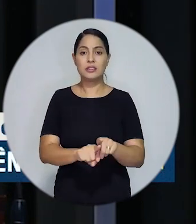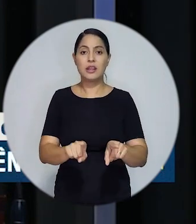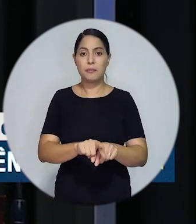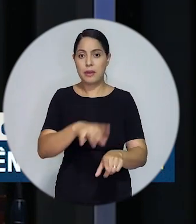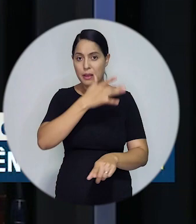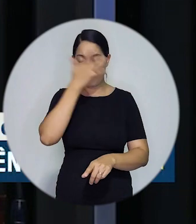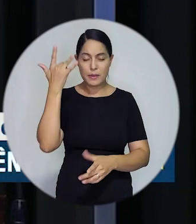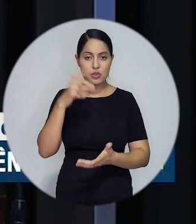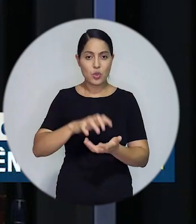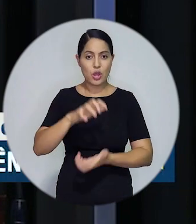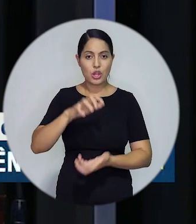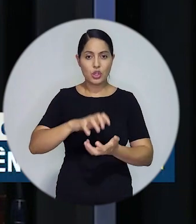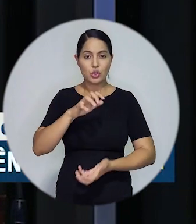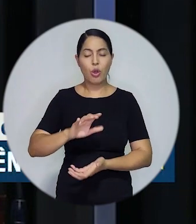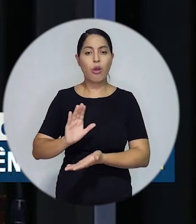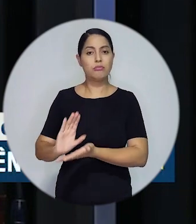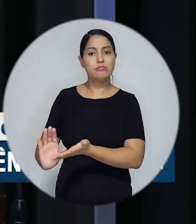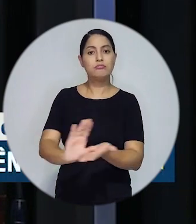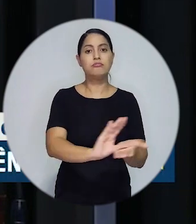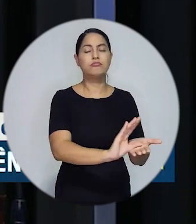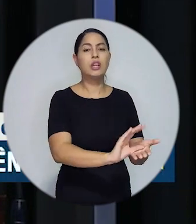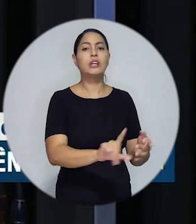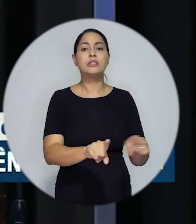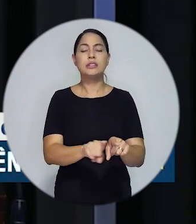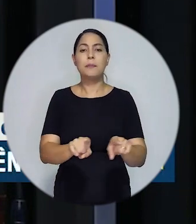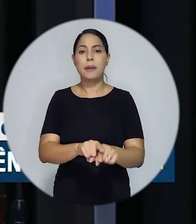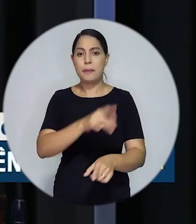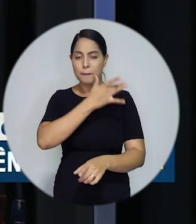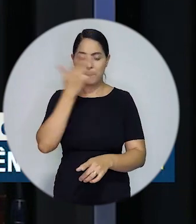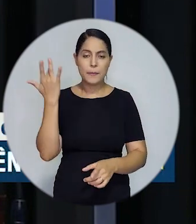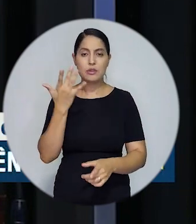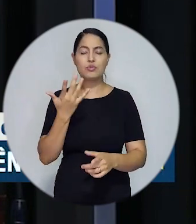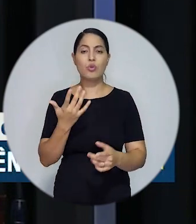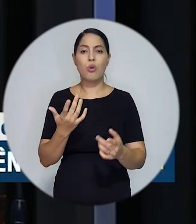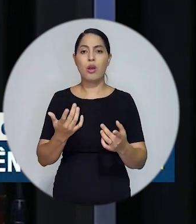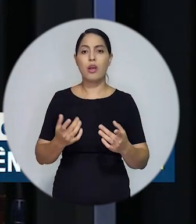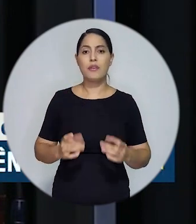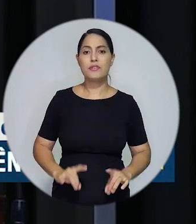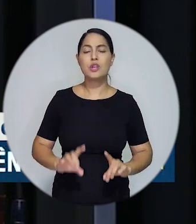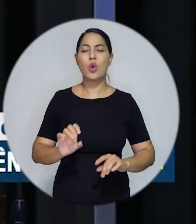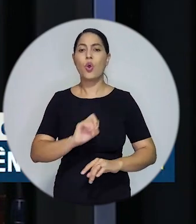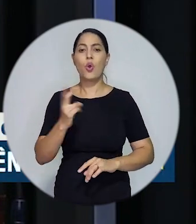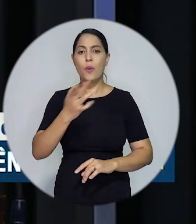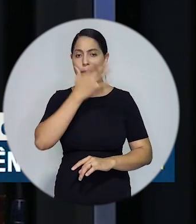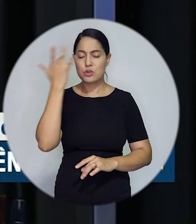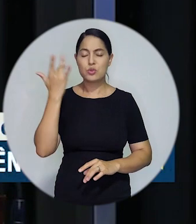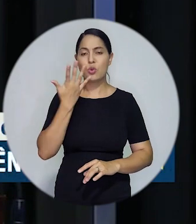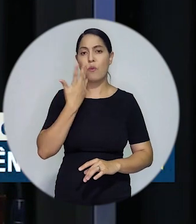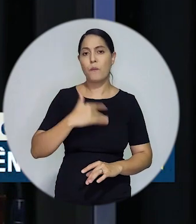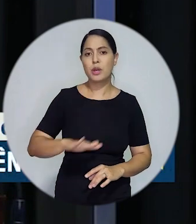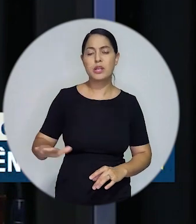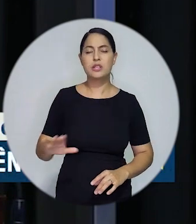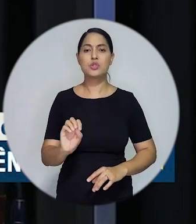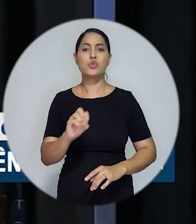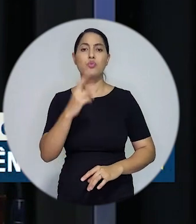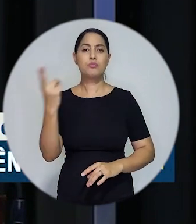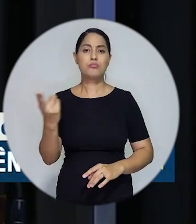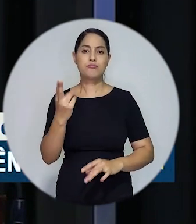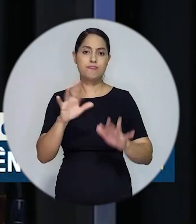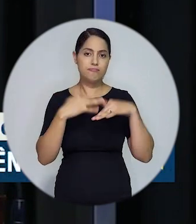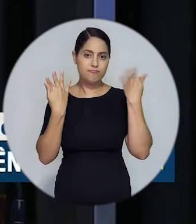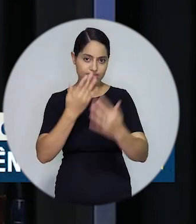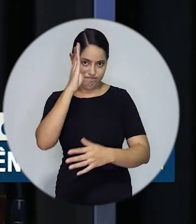ao idoso, a pessoa com deficiência, a pessoa com incapacidade, a criança e as famílias